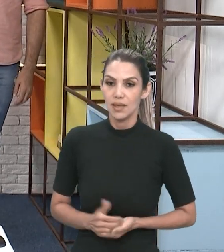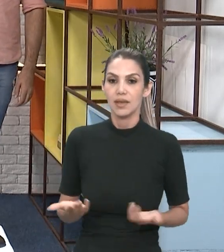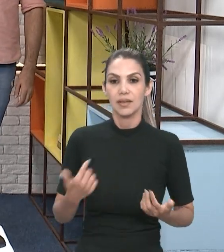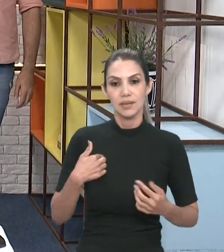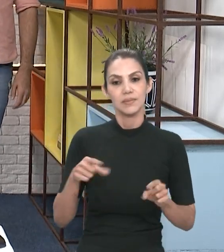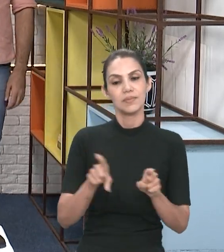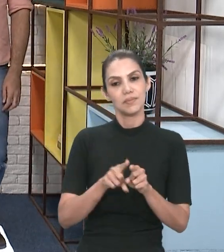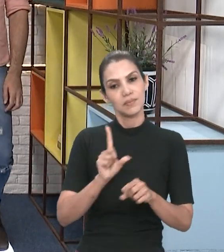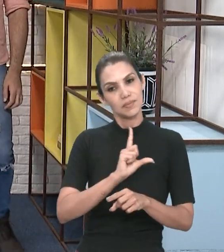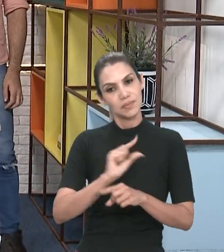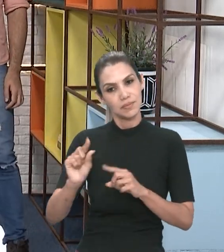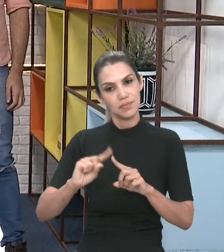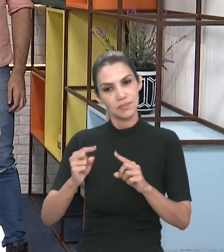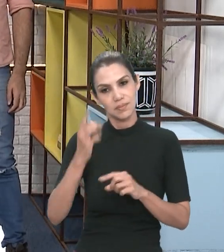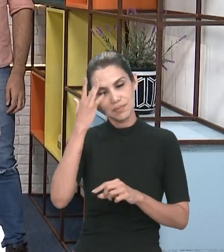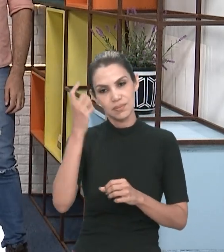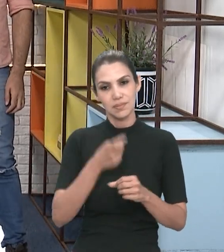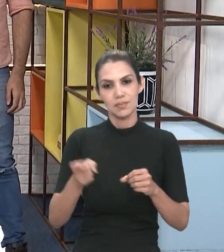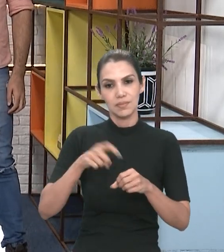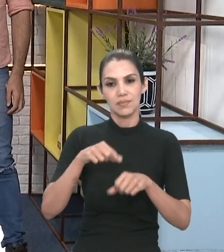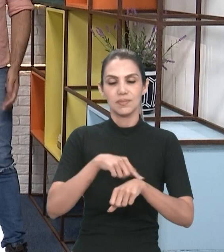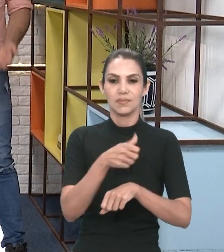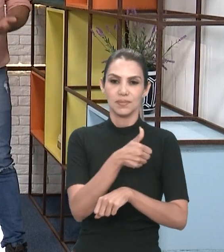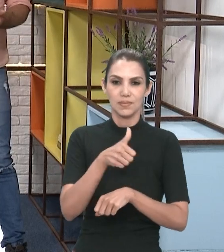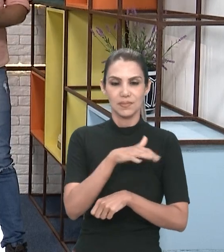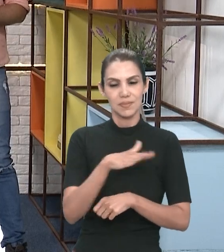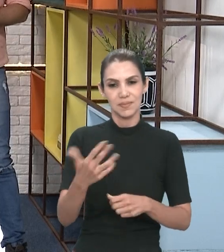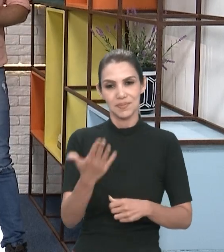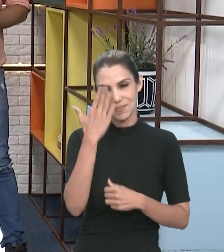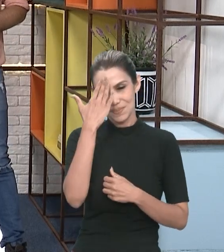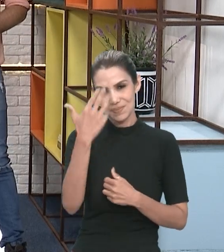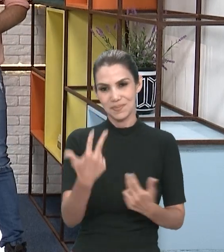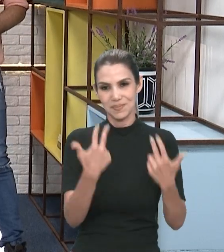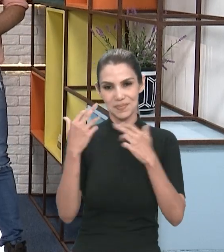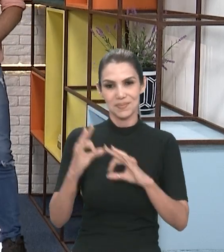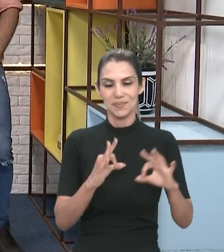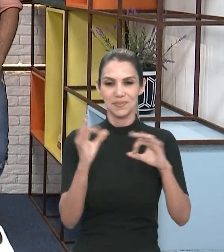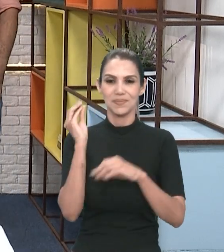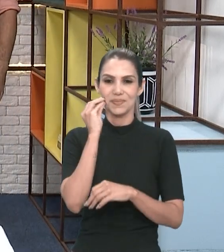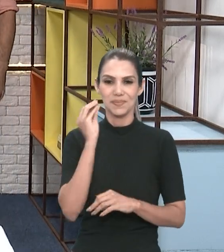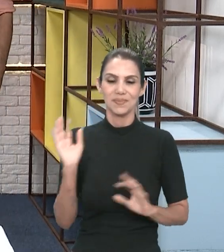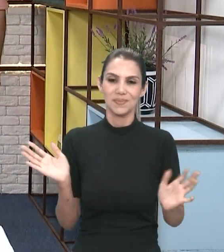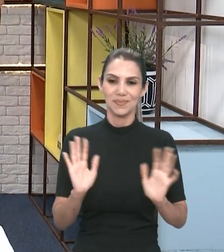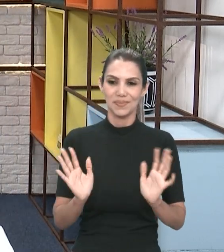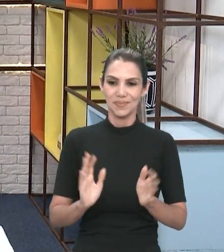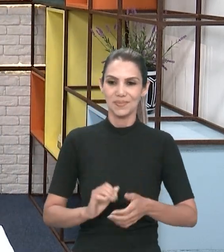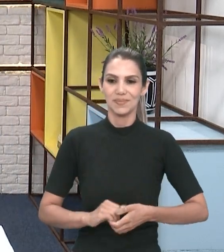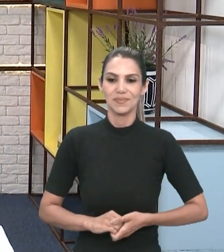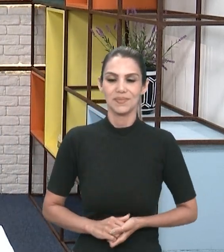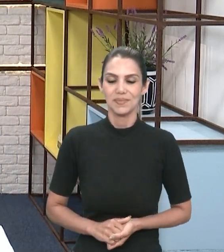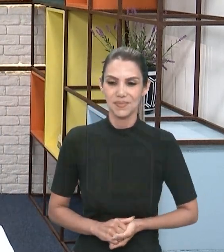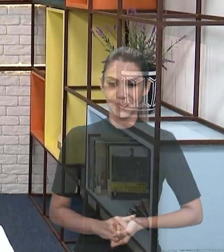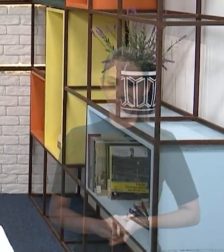nessa também, mas amanhã estou de volta a partir das 11h30 da manhã. Muito obrigado pela companhia. Beijos. Tchau.